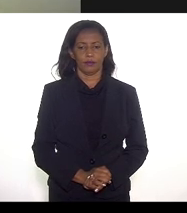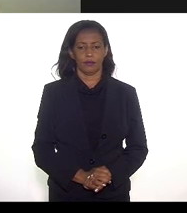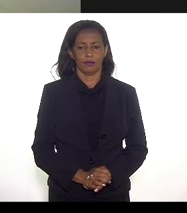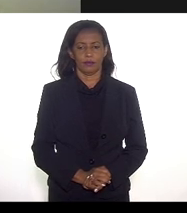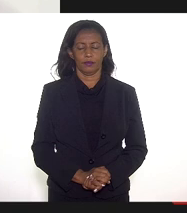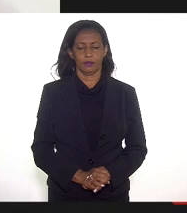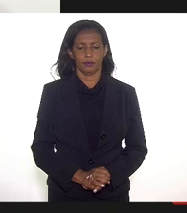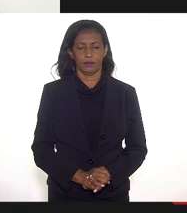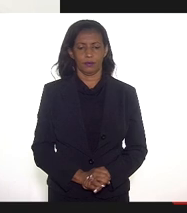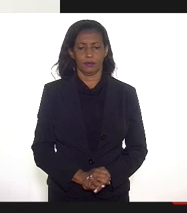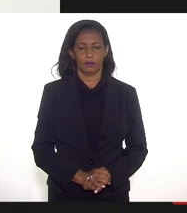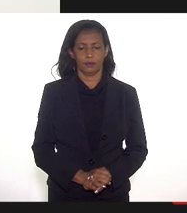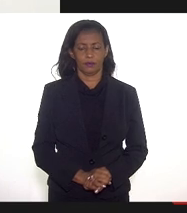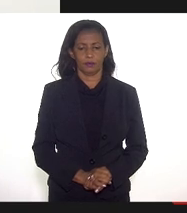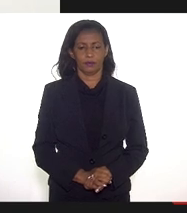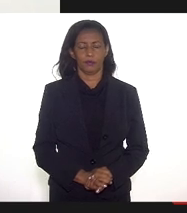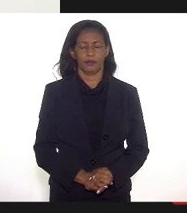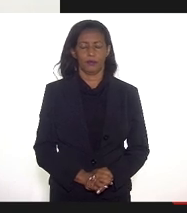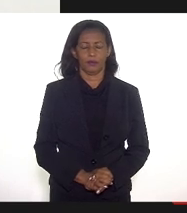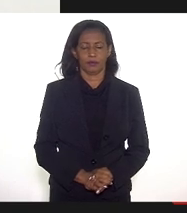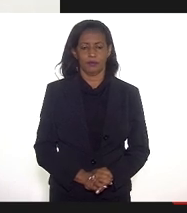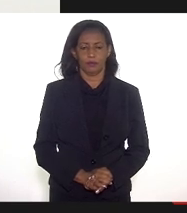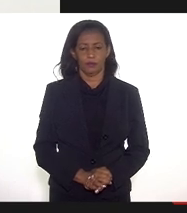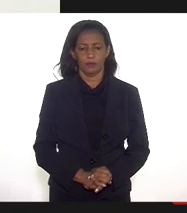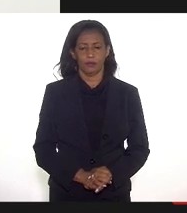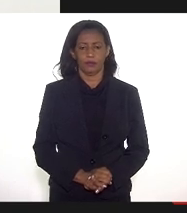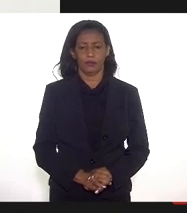Bom dia, eu posso começar?